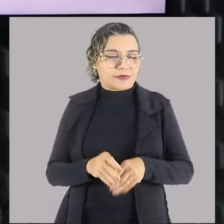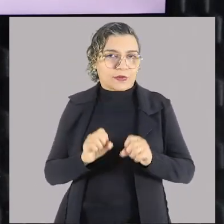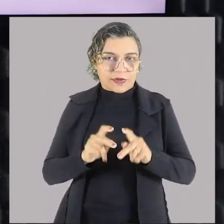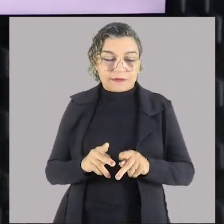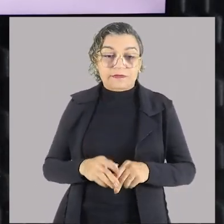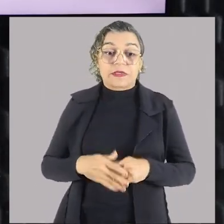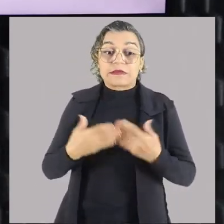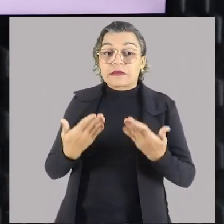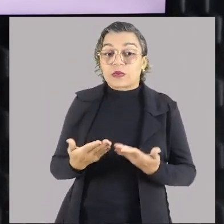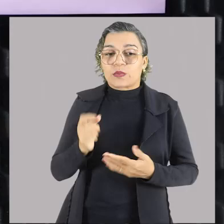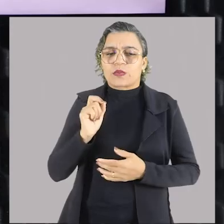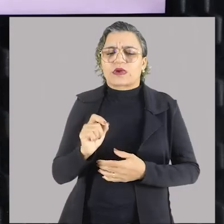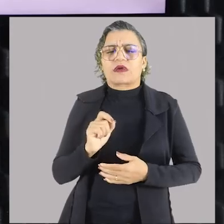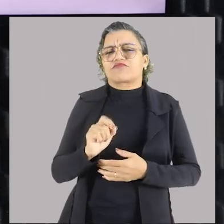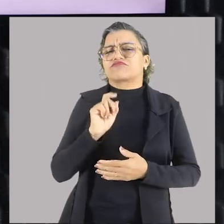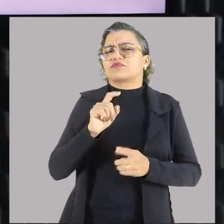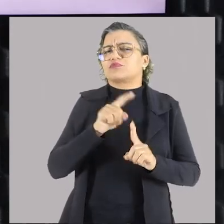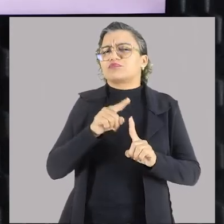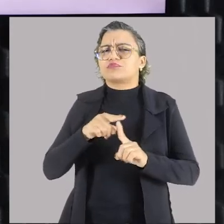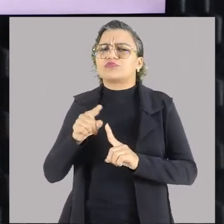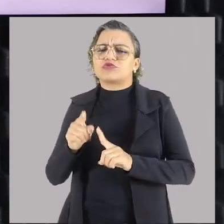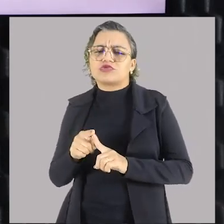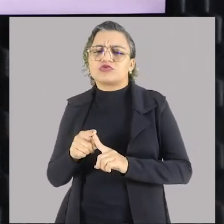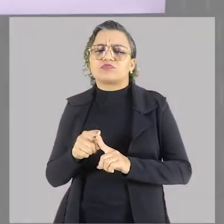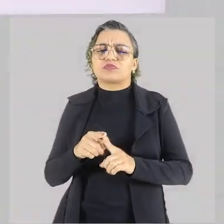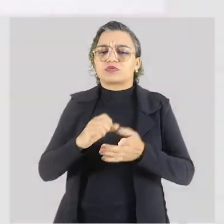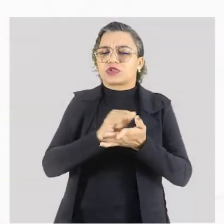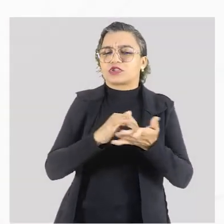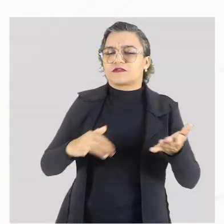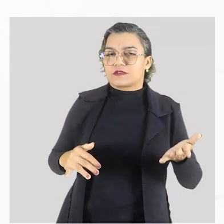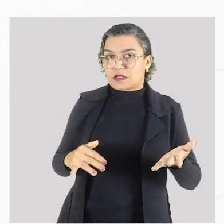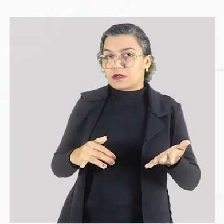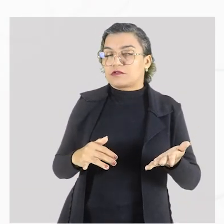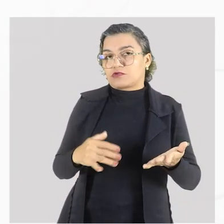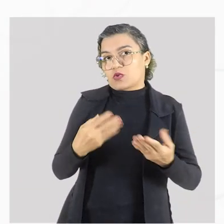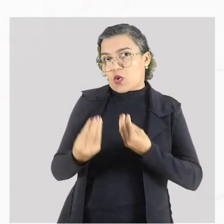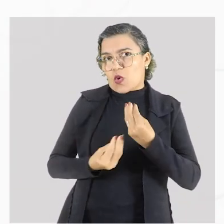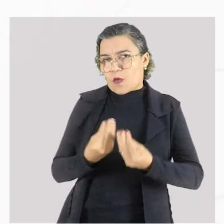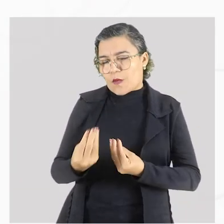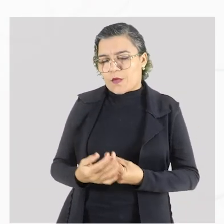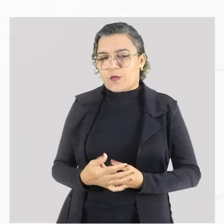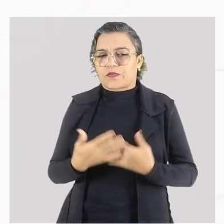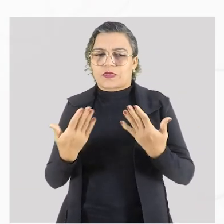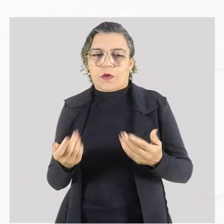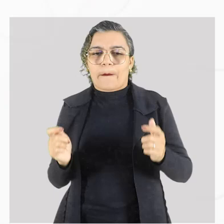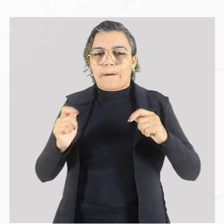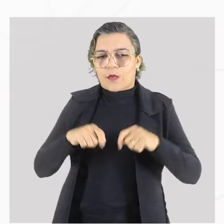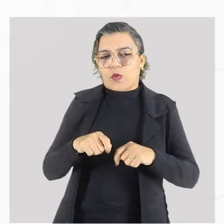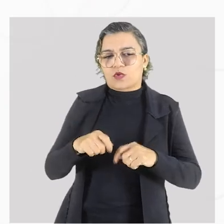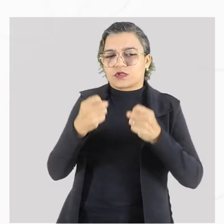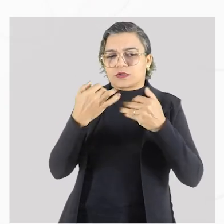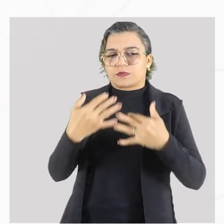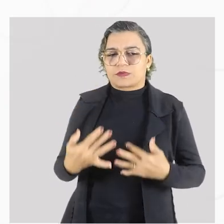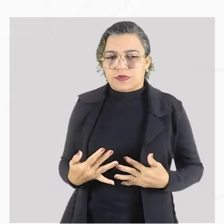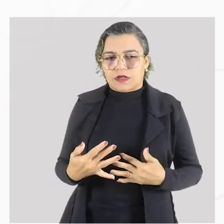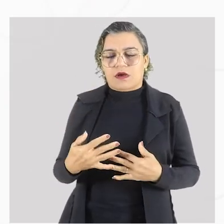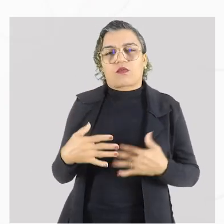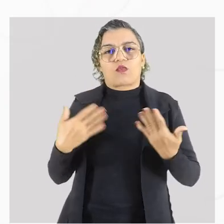Que tipo de exercício a gente pode fazer com esse tipo de conteúdo? A gente pode, por exemplo, falar de qual tipo